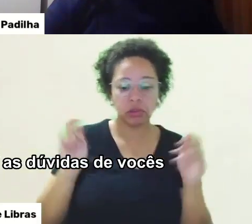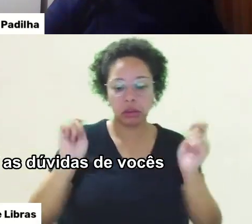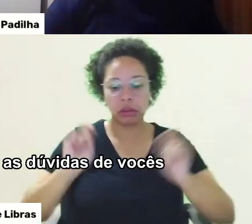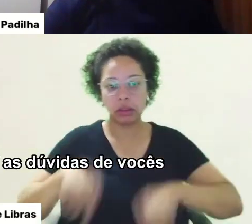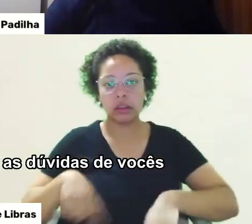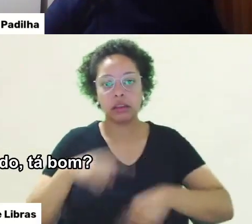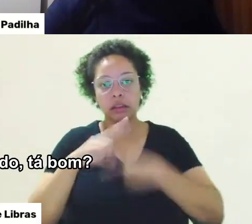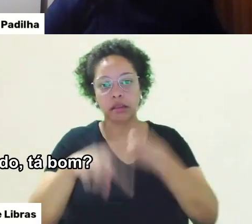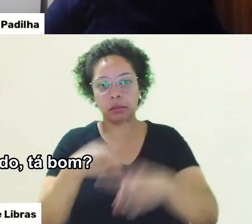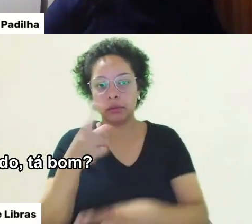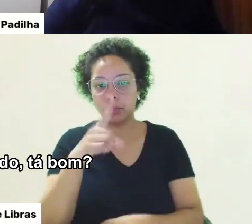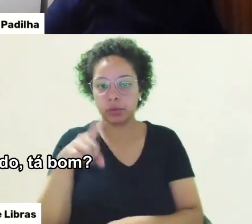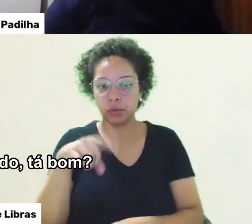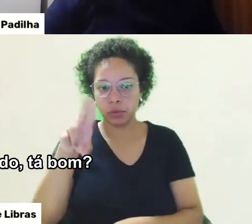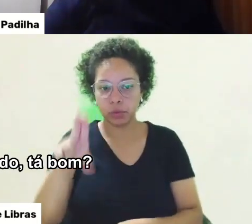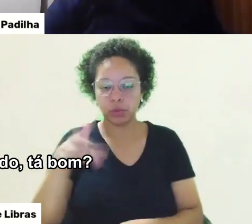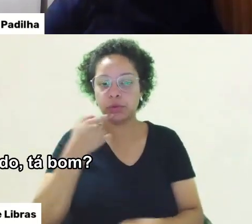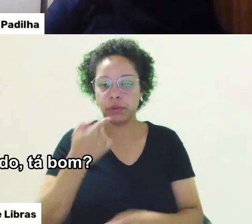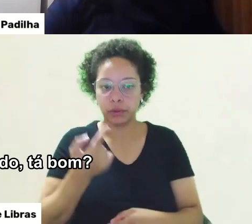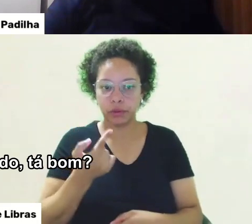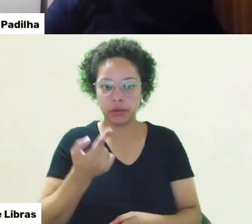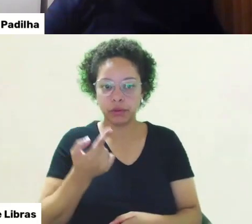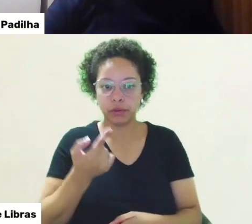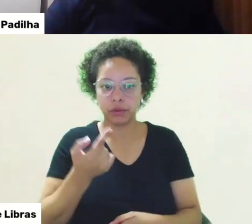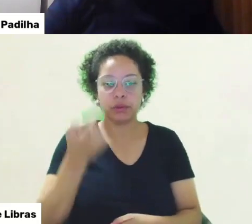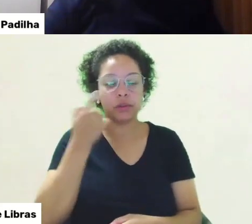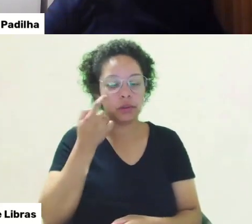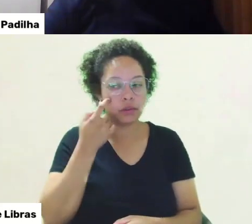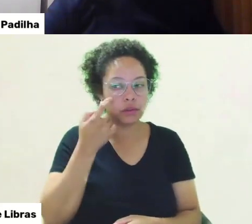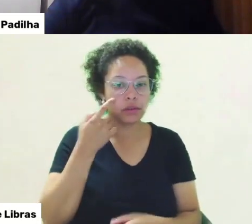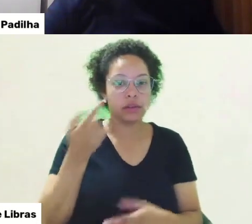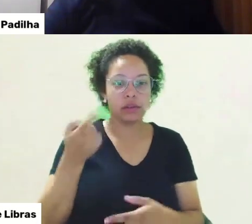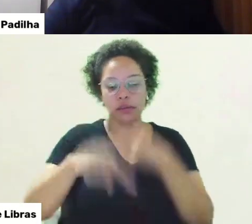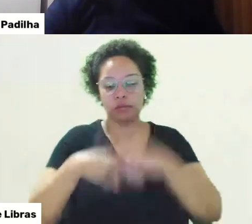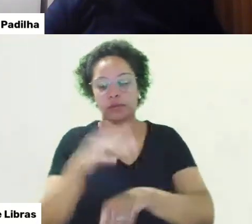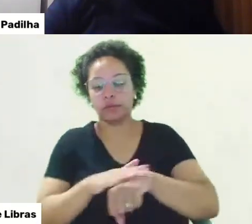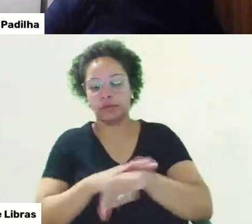pegar aí as dúvidas de vocês e a gente vai conversando, tá bom?